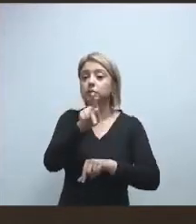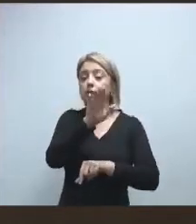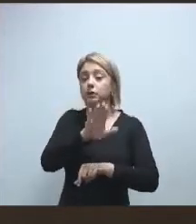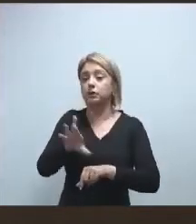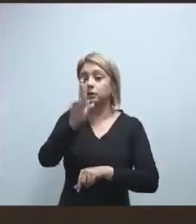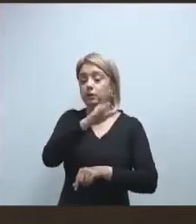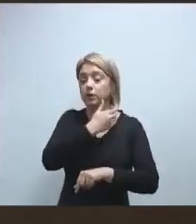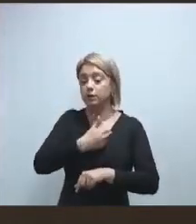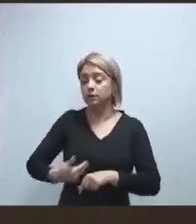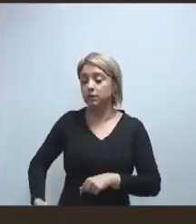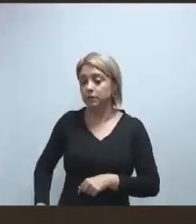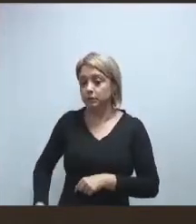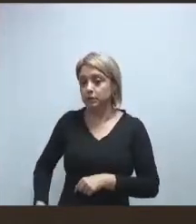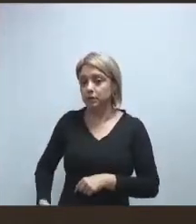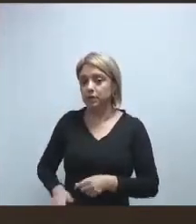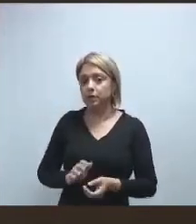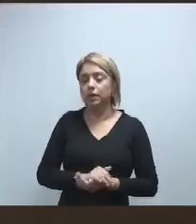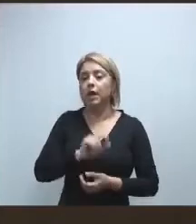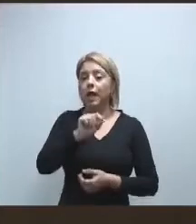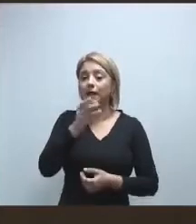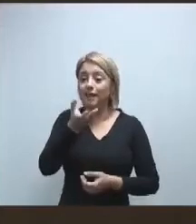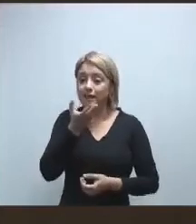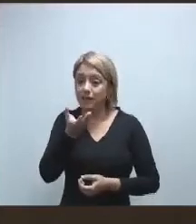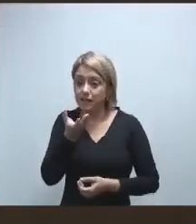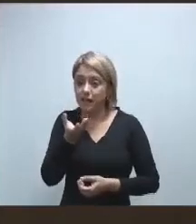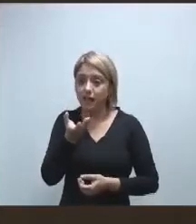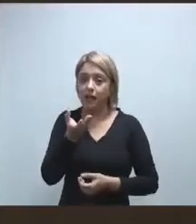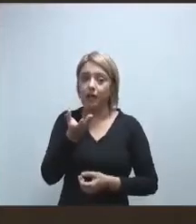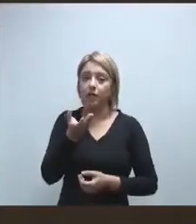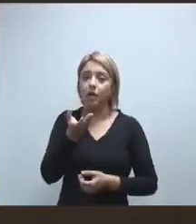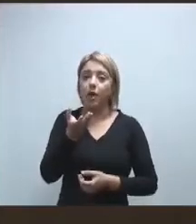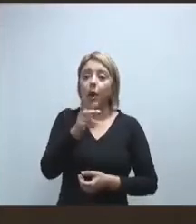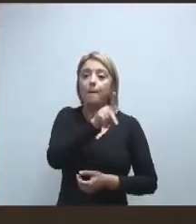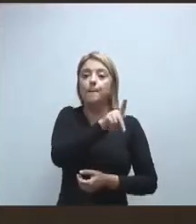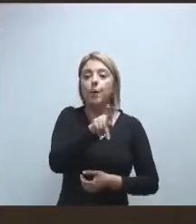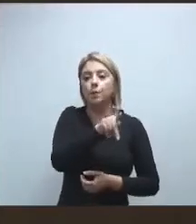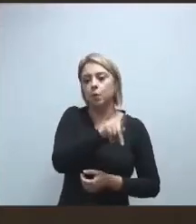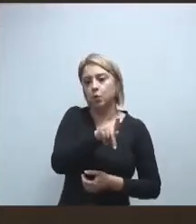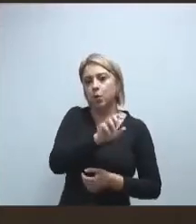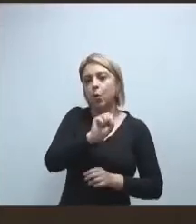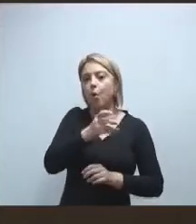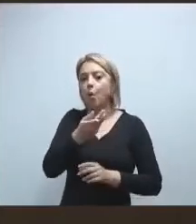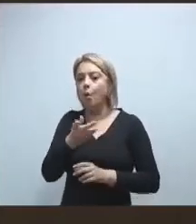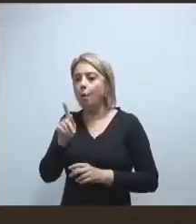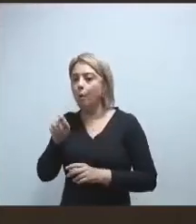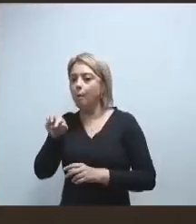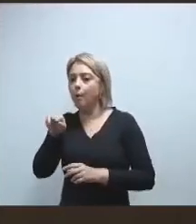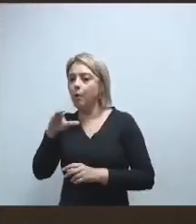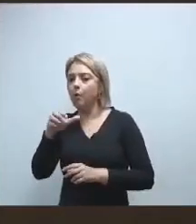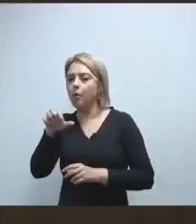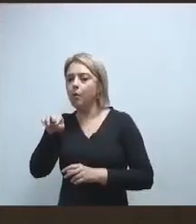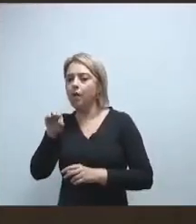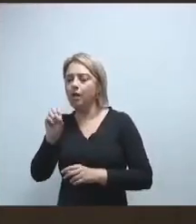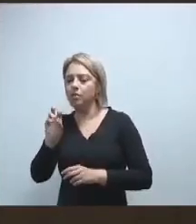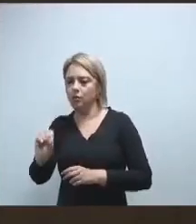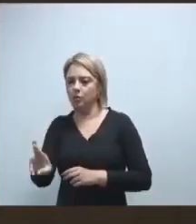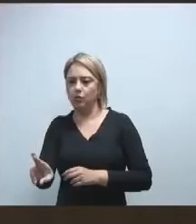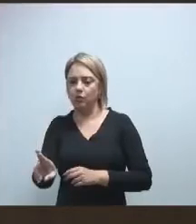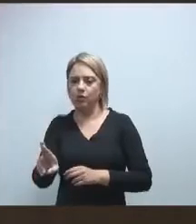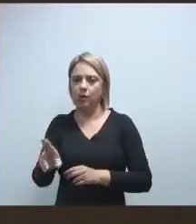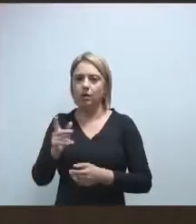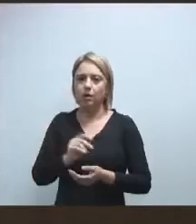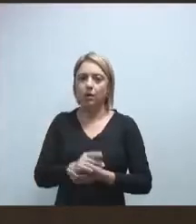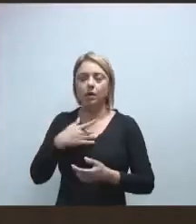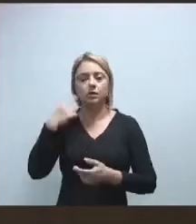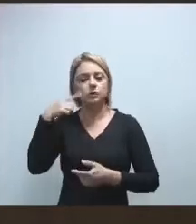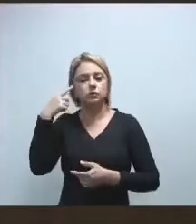república pelos por aqueles que queriam ser promotores ou procuradores da república e os que queriam